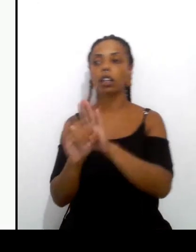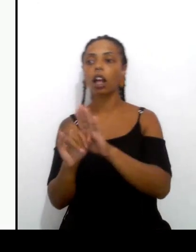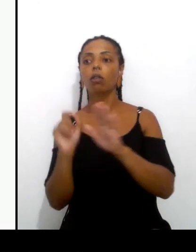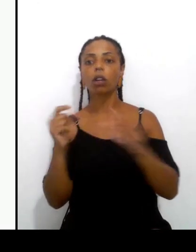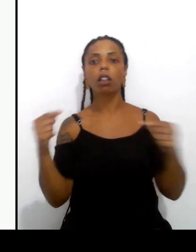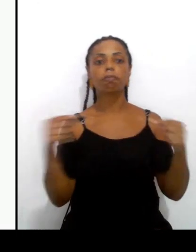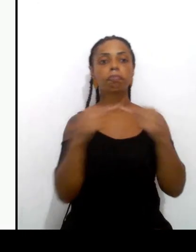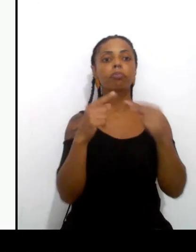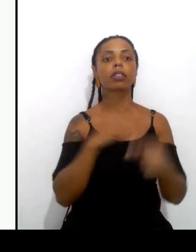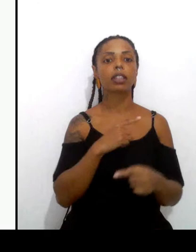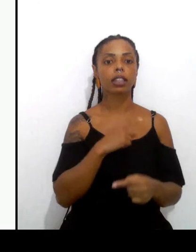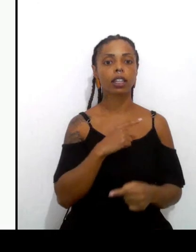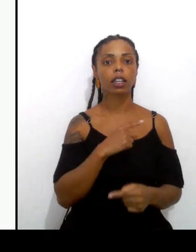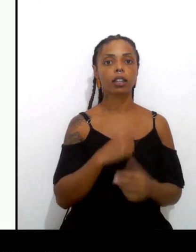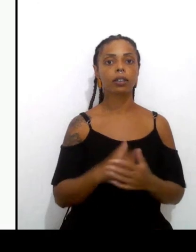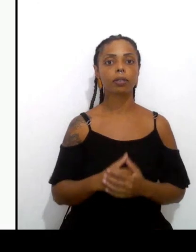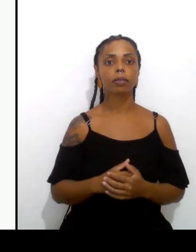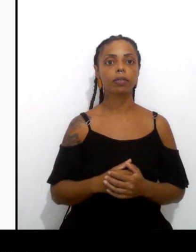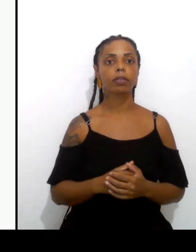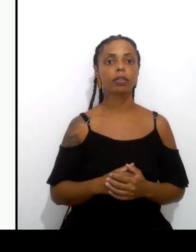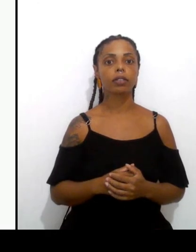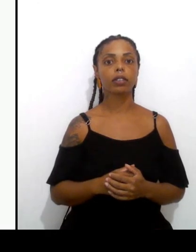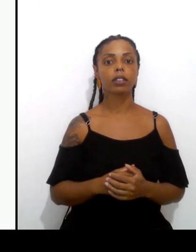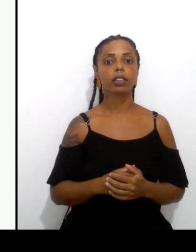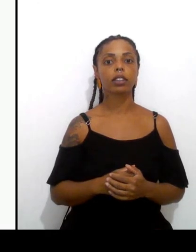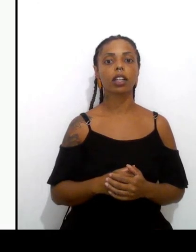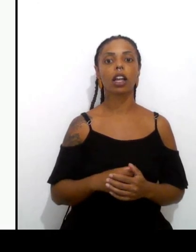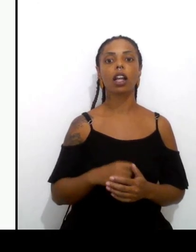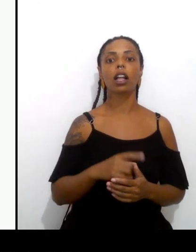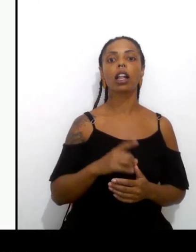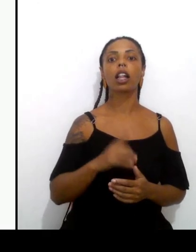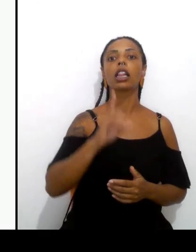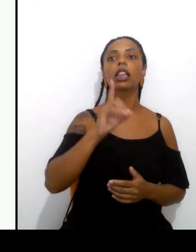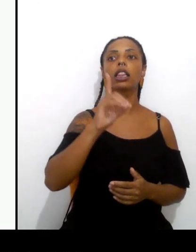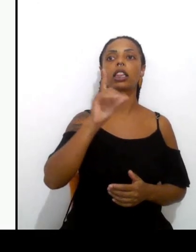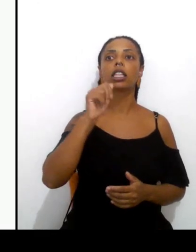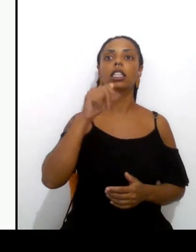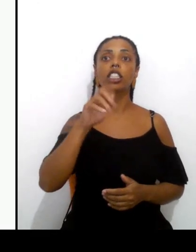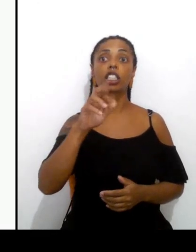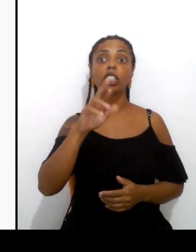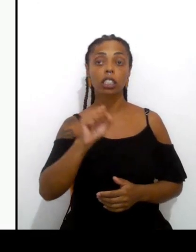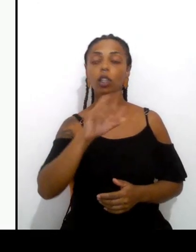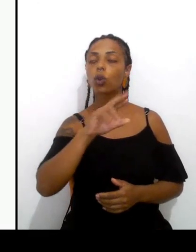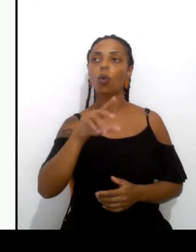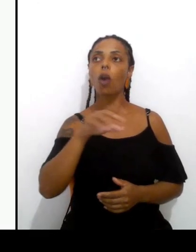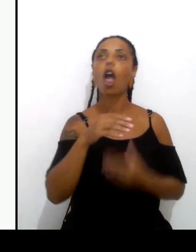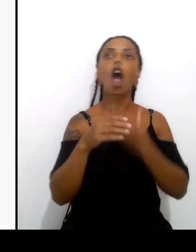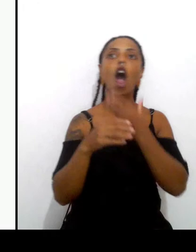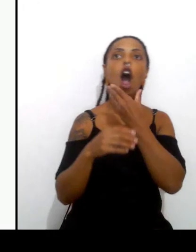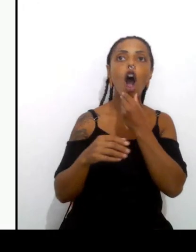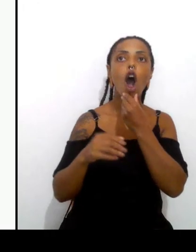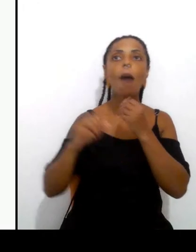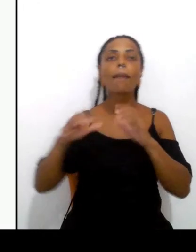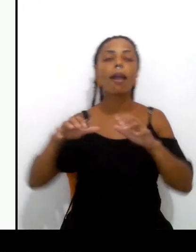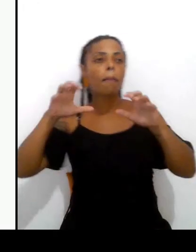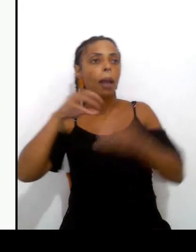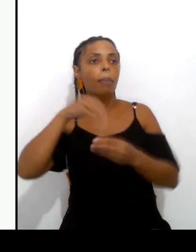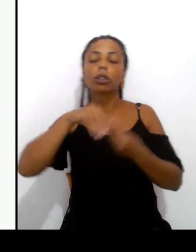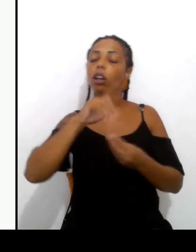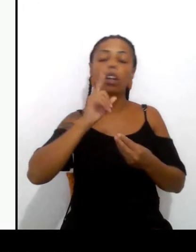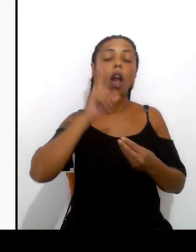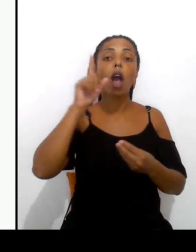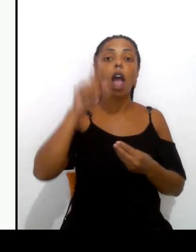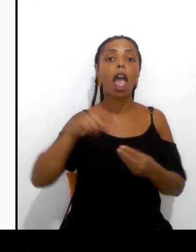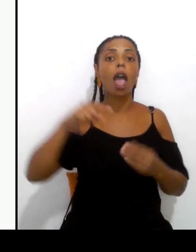não é um arranjo de homem e fera não é uma semelhante se trata de uma identidade profunda uma